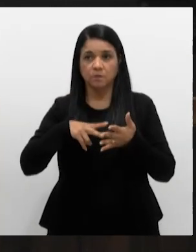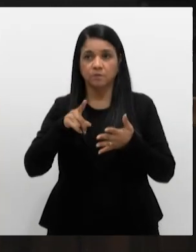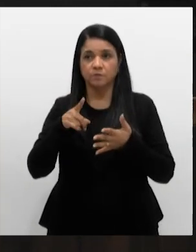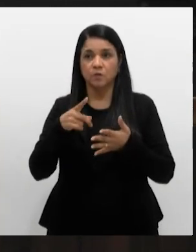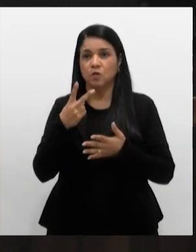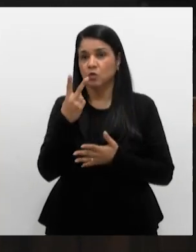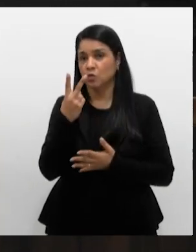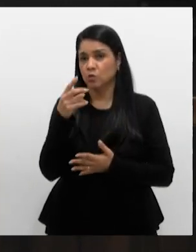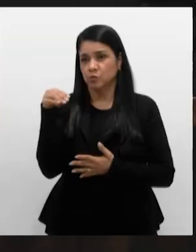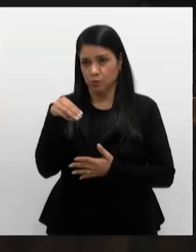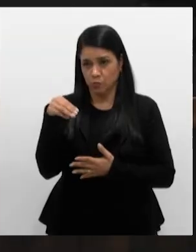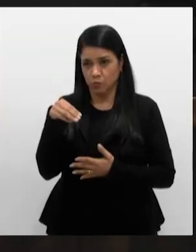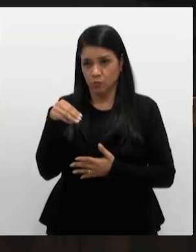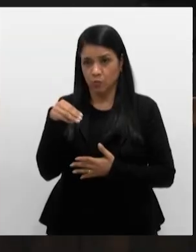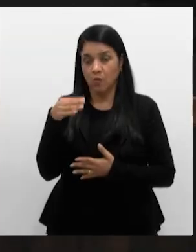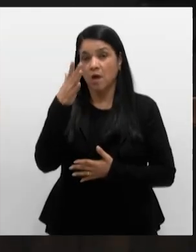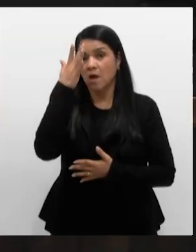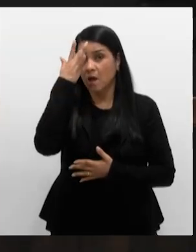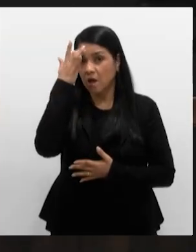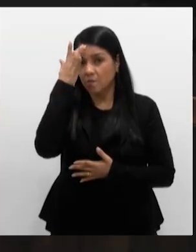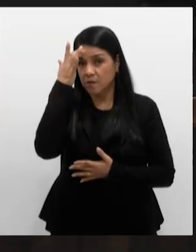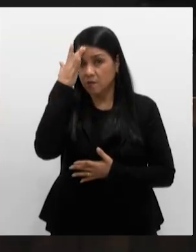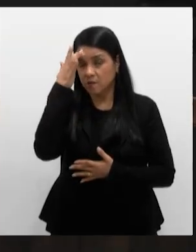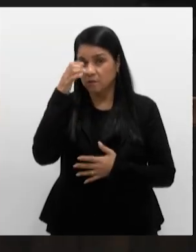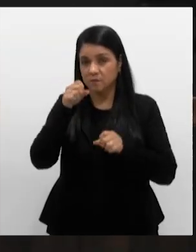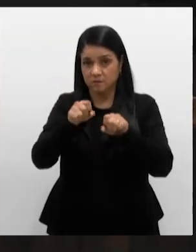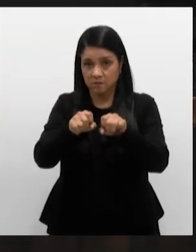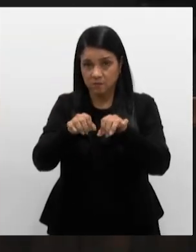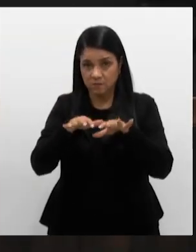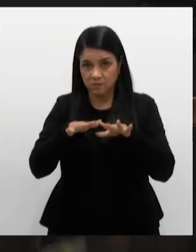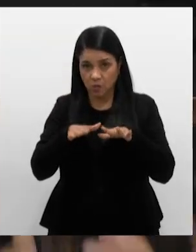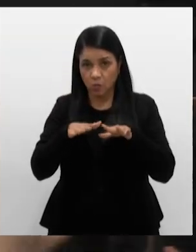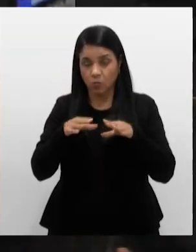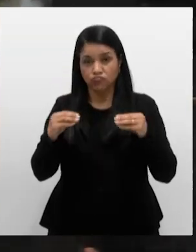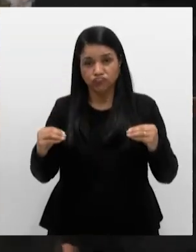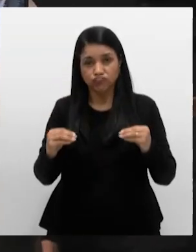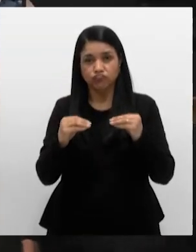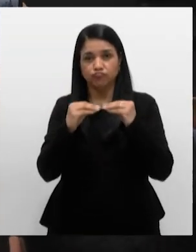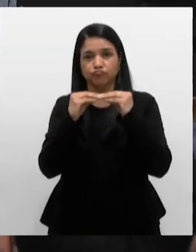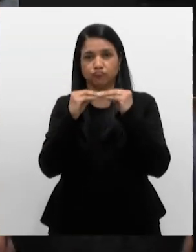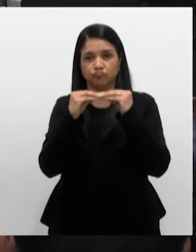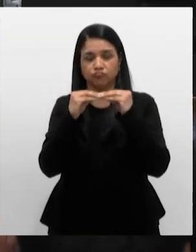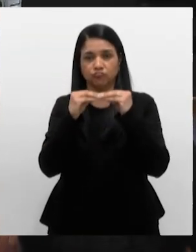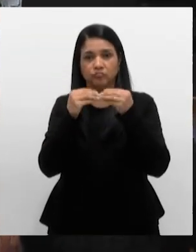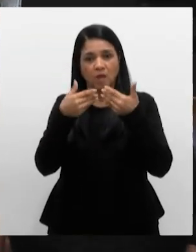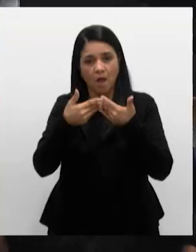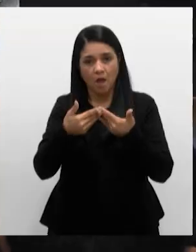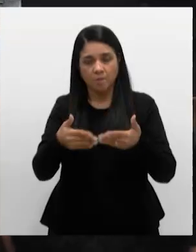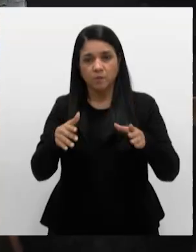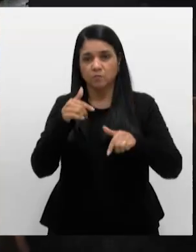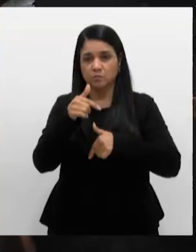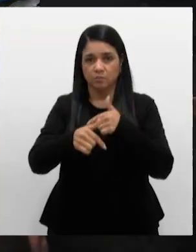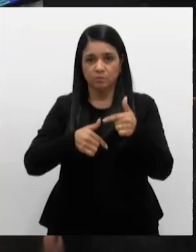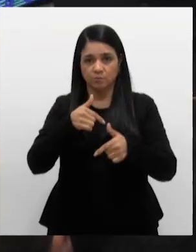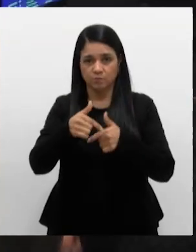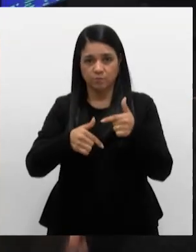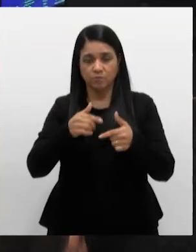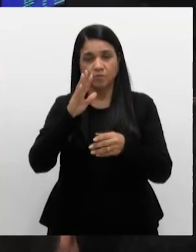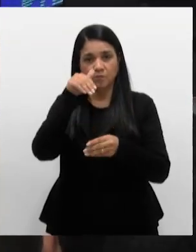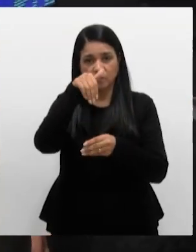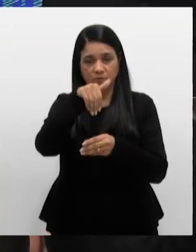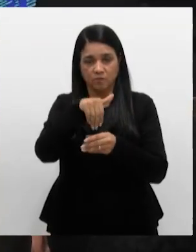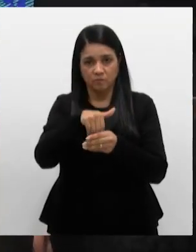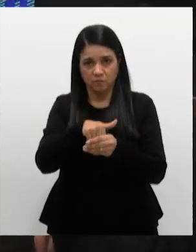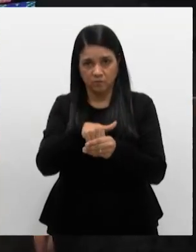2 minutos, lembrando que amanhã teremos uma sessão extraordinária, abrindo os trabalhos para a